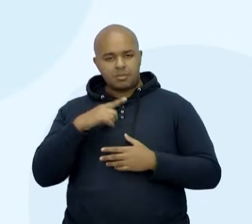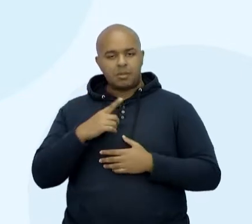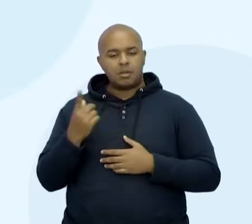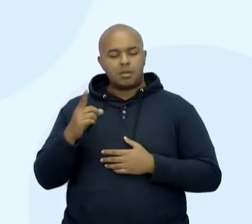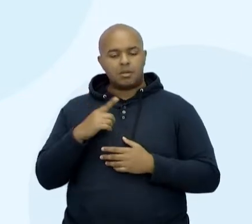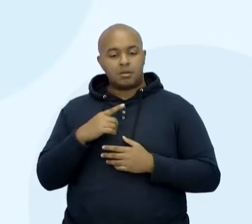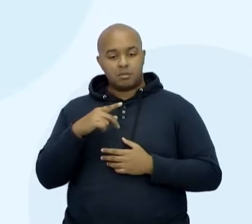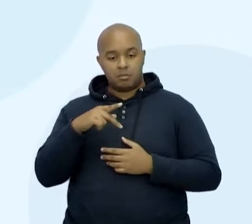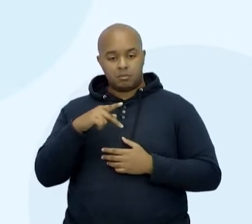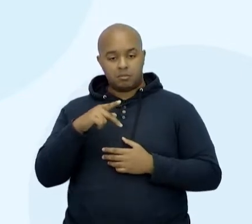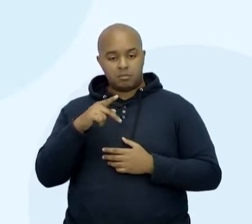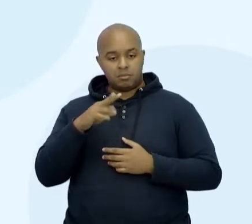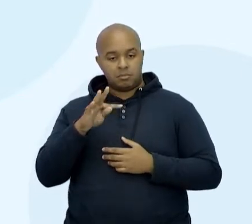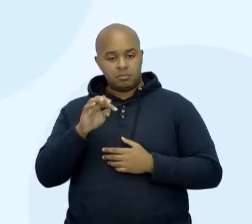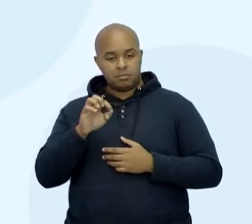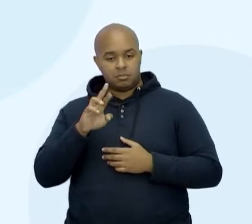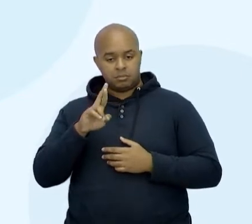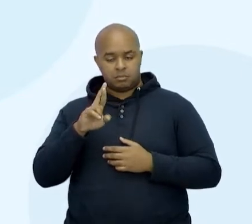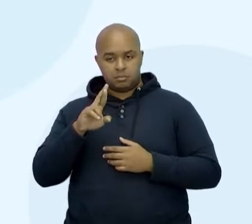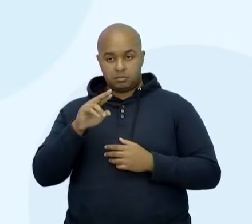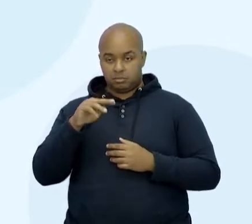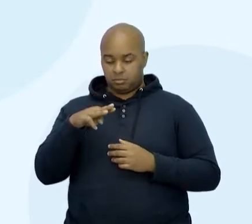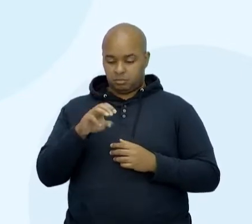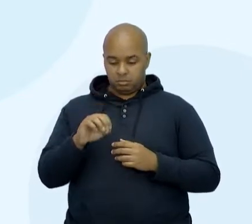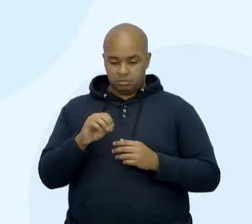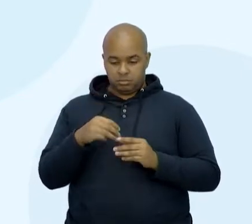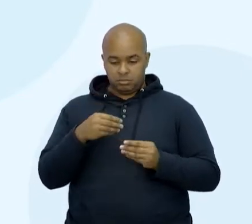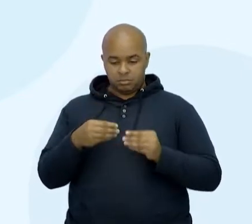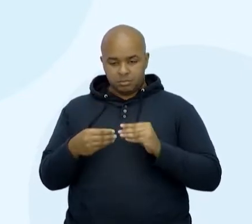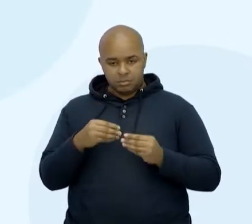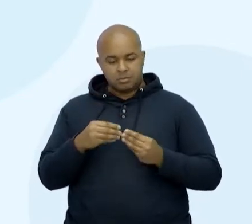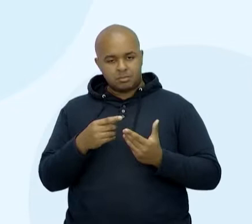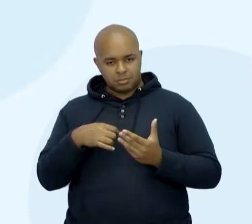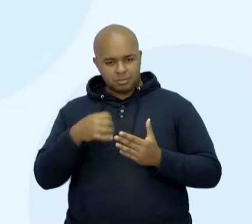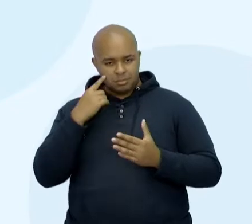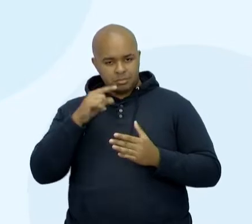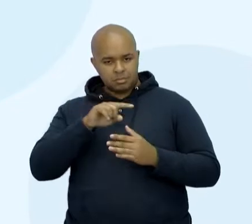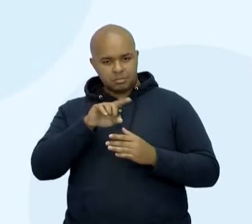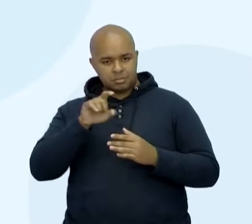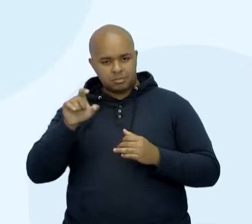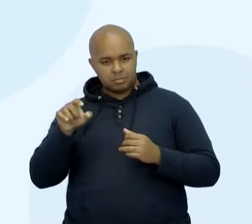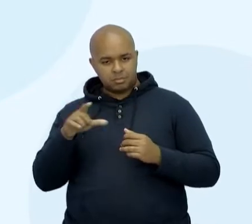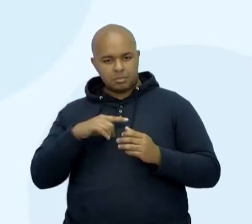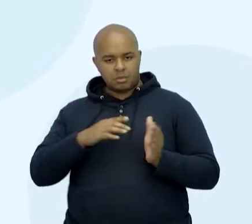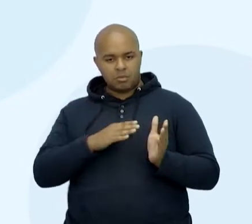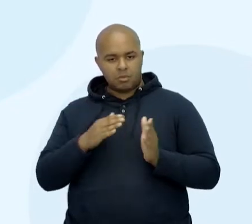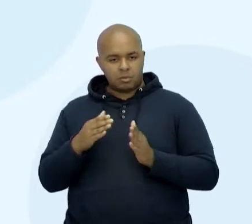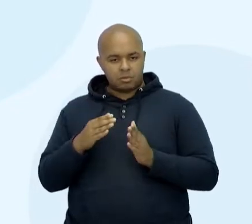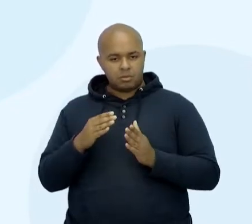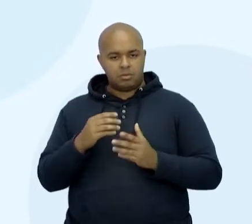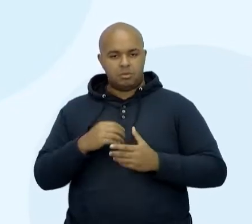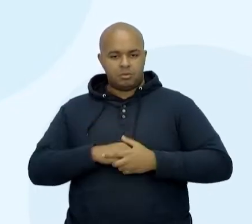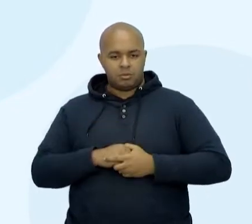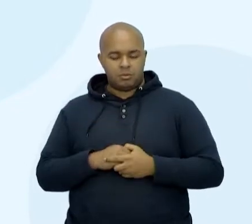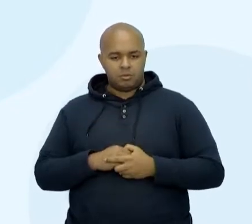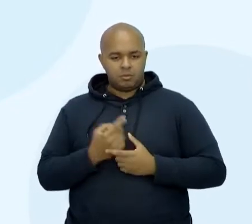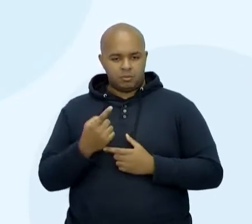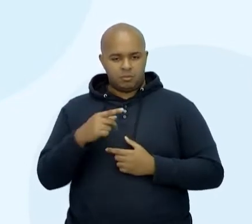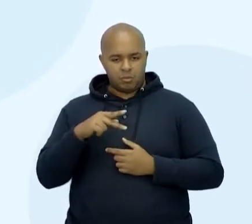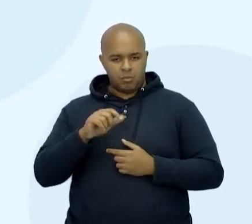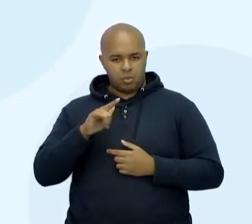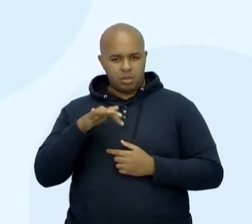eu tenho um polímero termoplástico, certo? Eu tenho aqui, ó, um